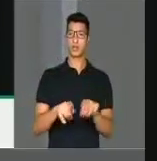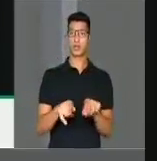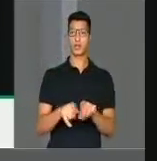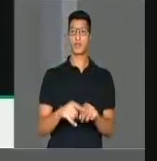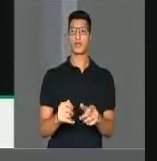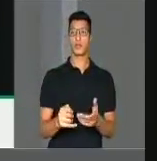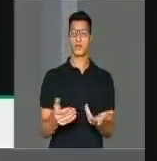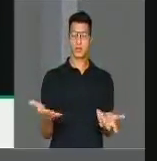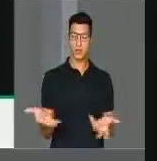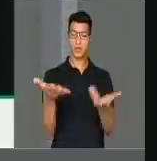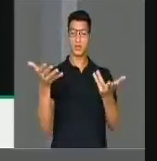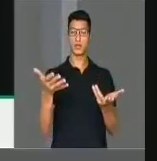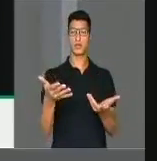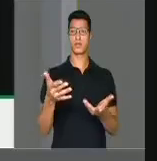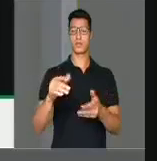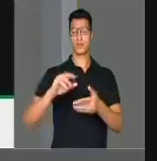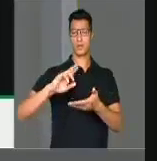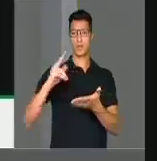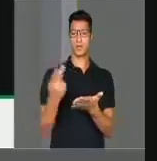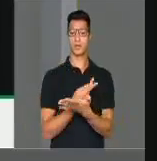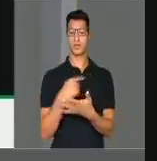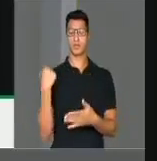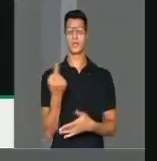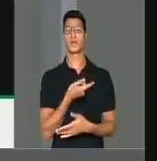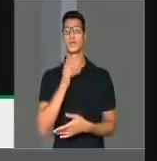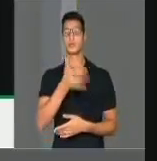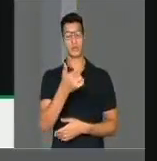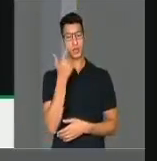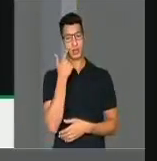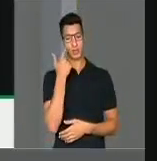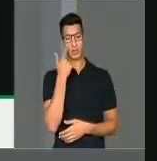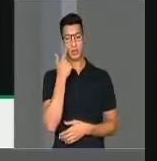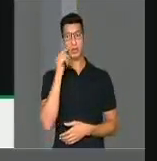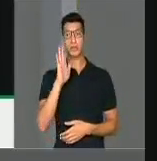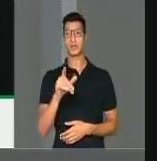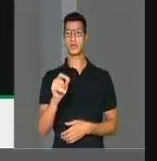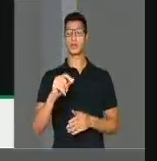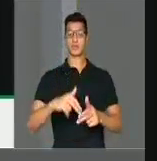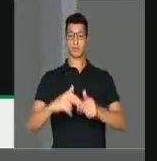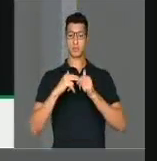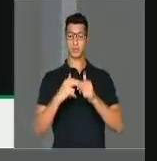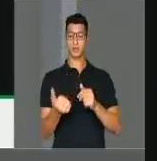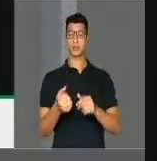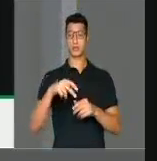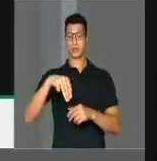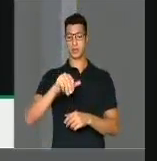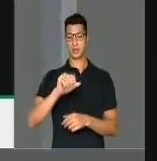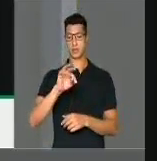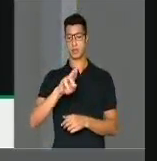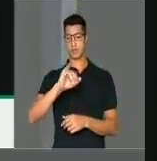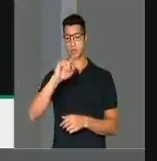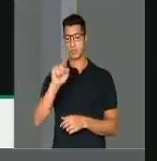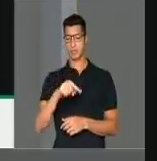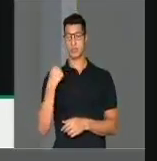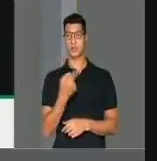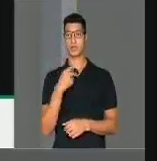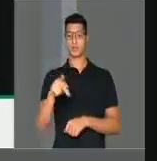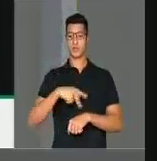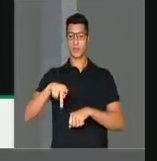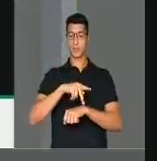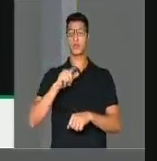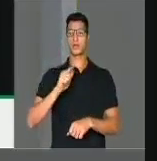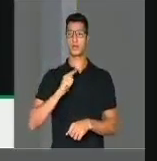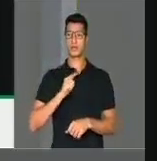uma sustentabilidade hídrica duradoura, nós já observamos que, em virtude da matriz energética do